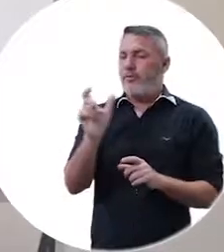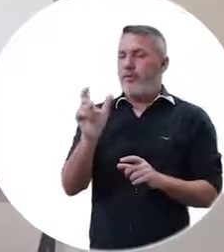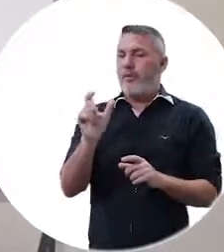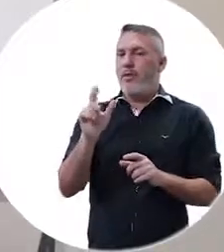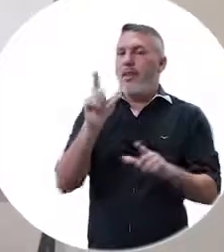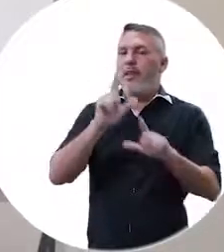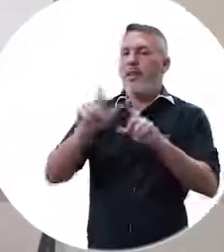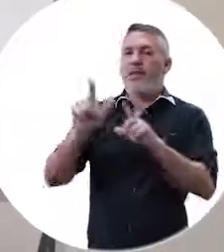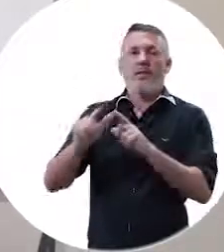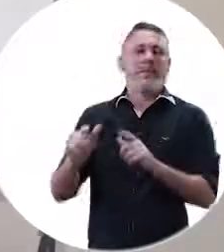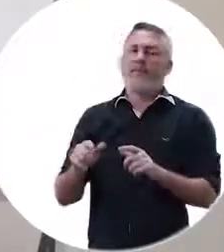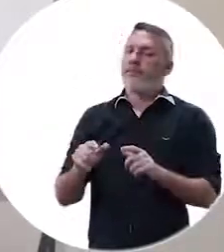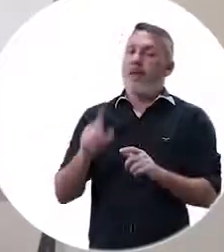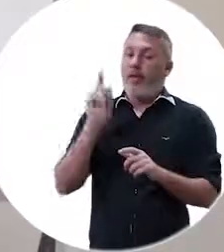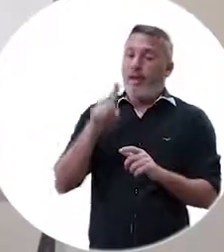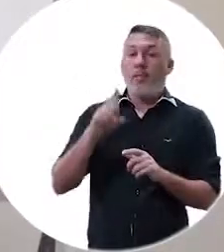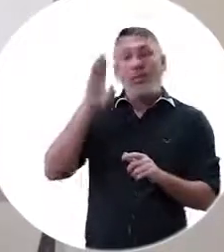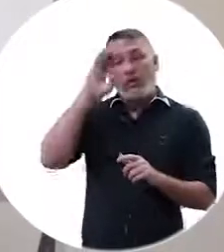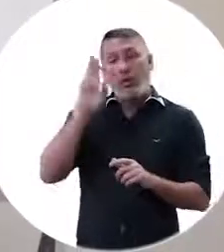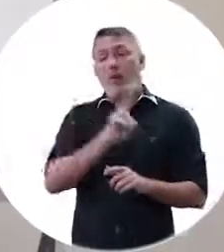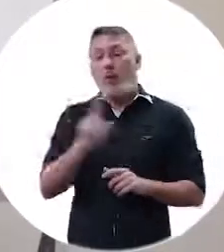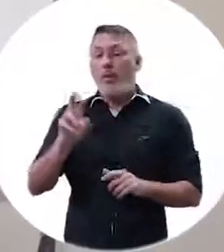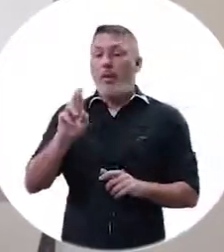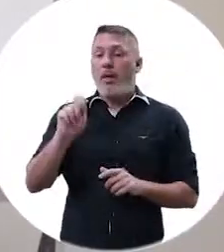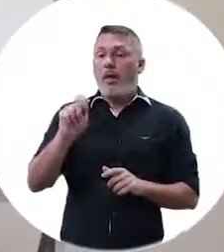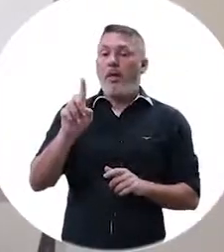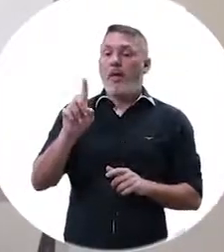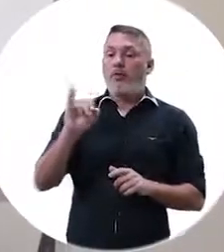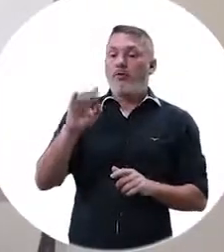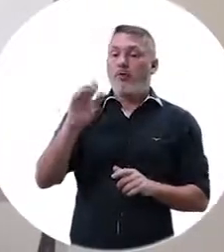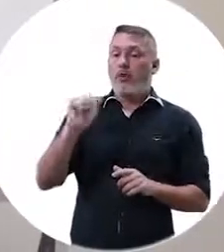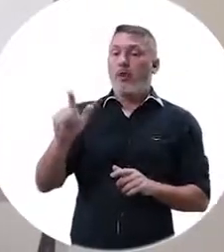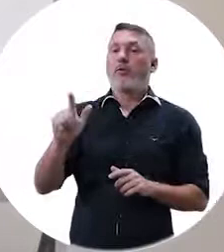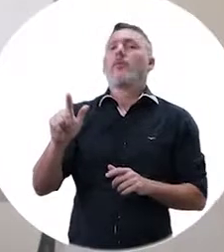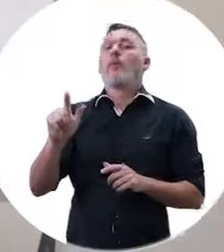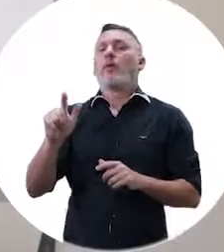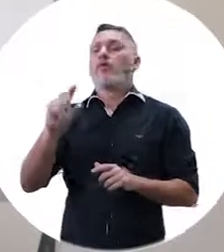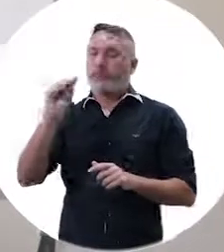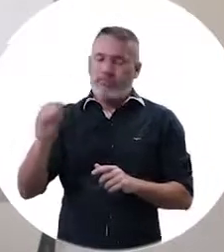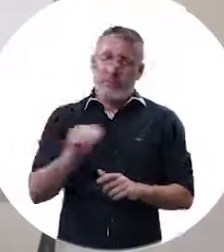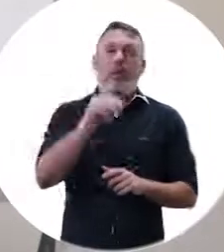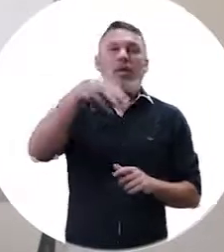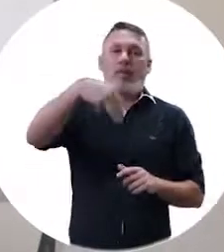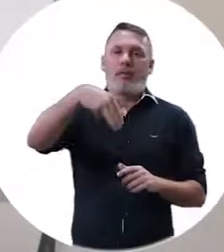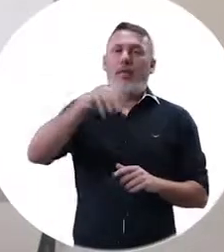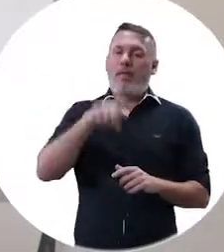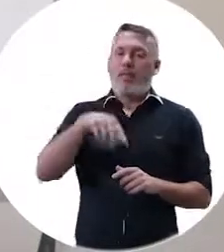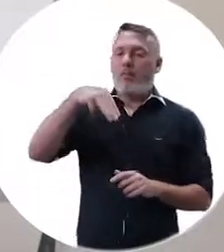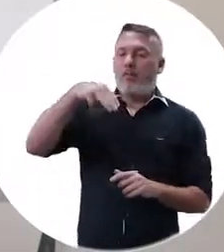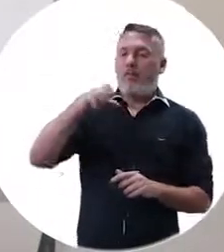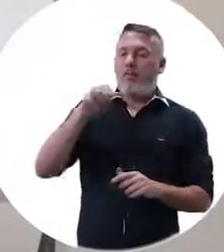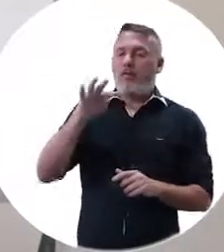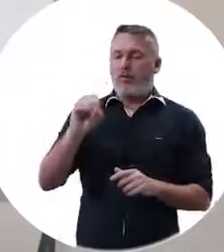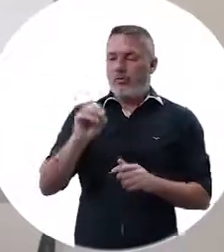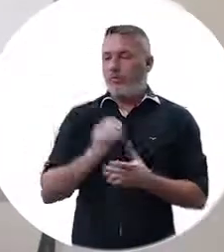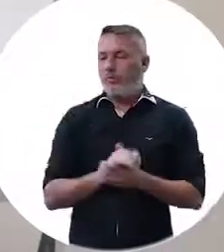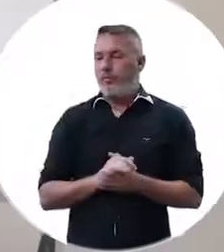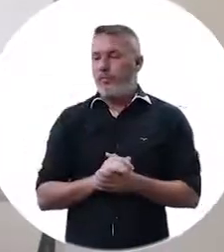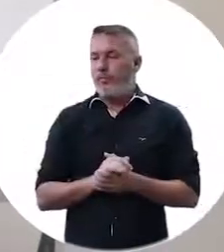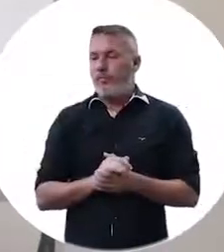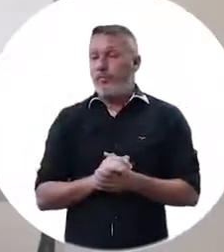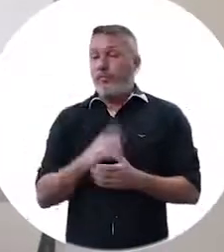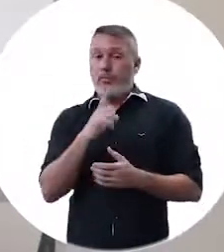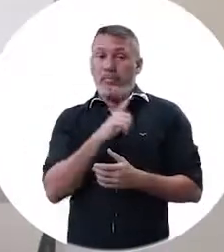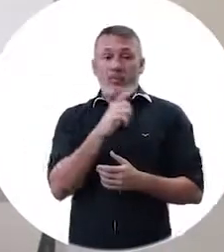ordem alfabética. O que entra é o nome do radical, no caso, metil, o M. Ok?